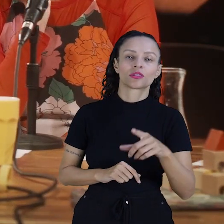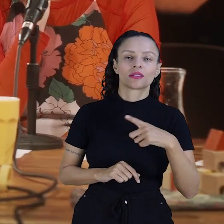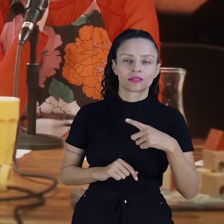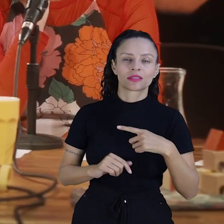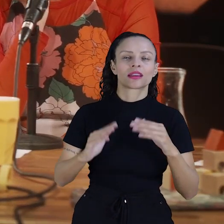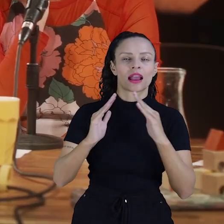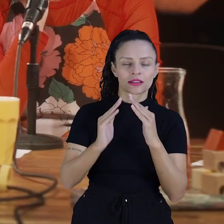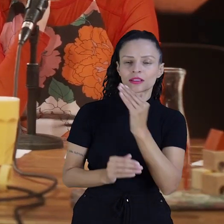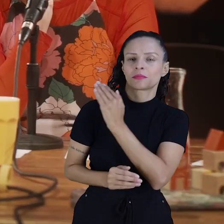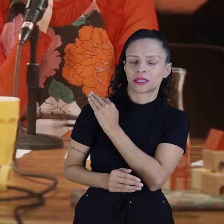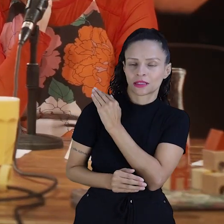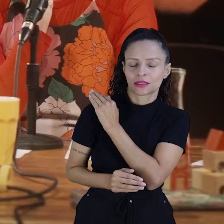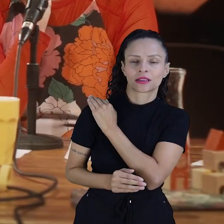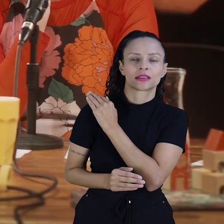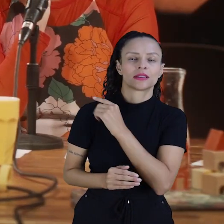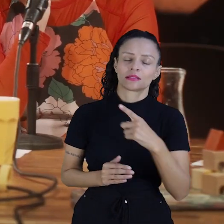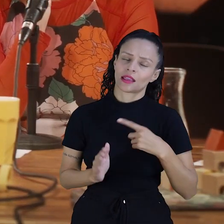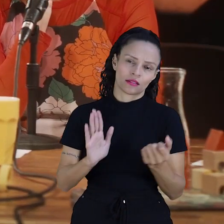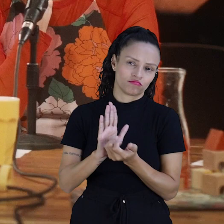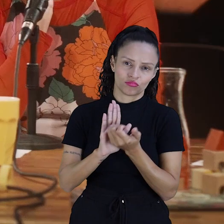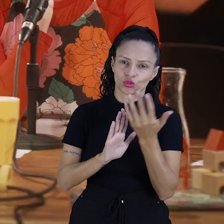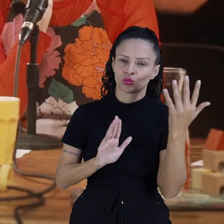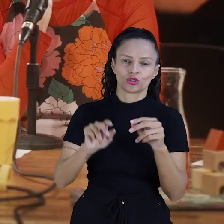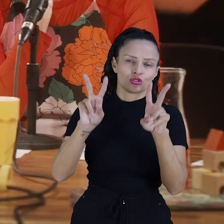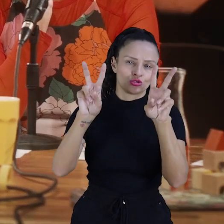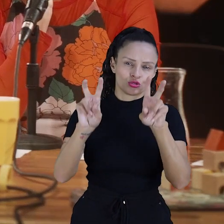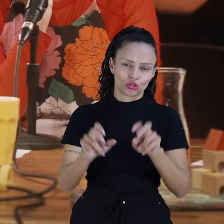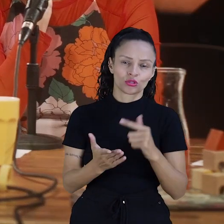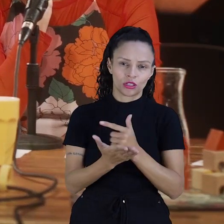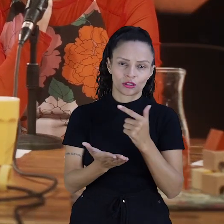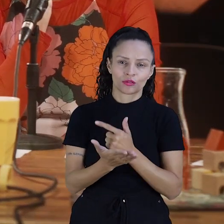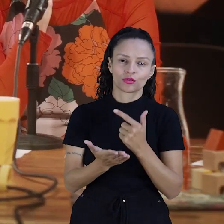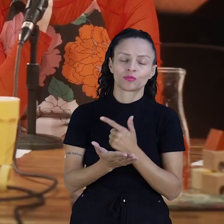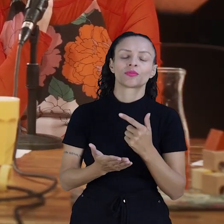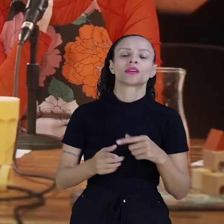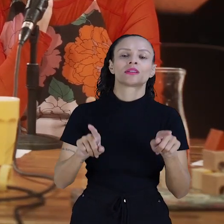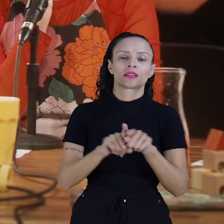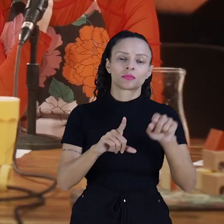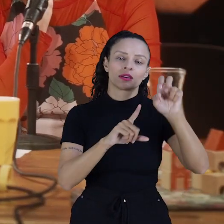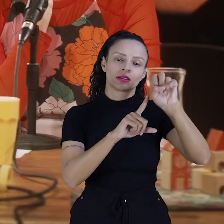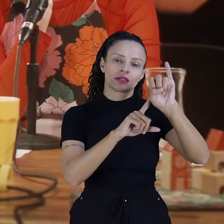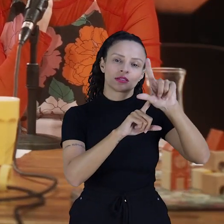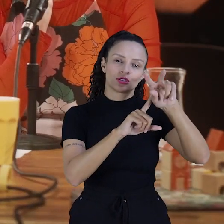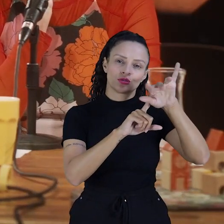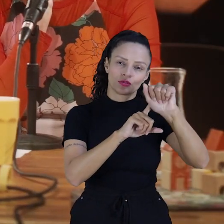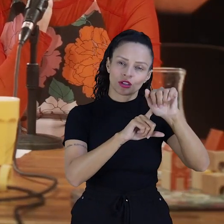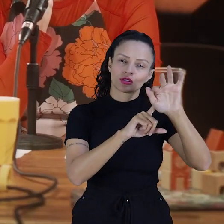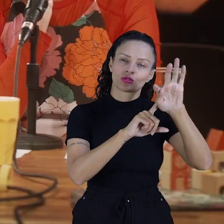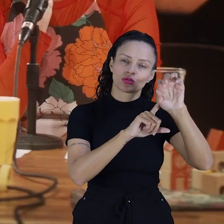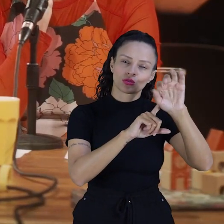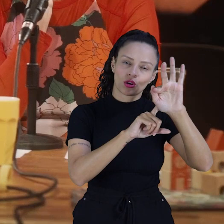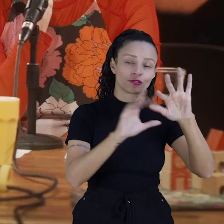né? Tem Casa da Madrinha, ela tem inúmeros títulos. Eu levo Lígia, levo Silvia Ortoff,